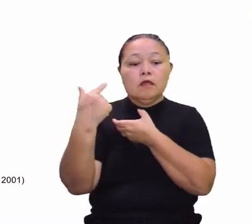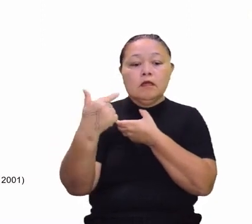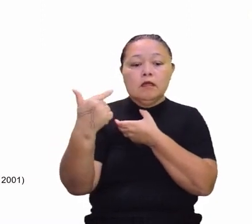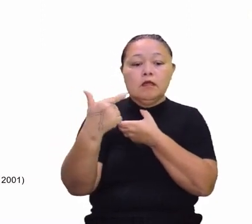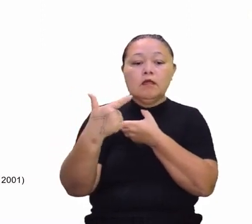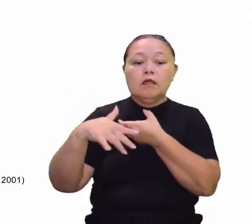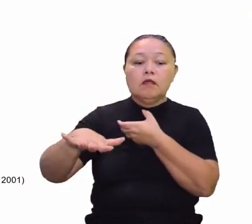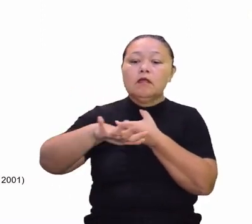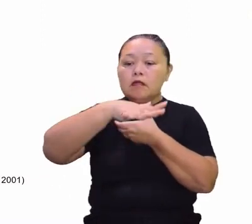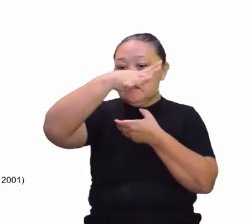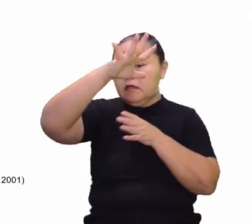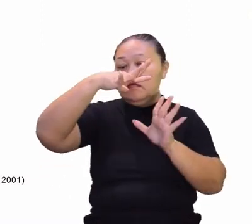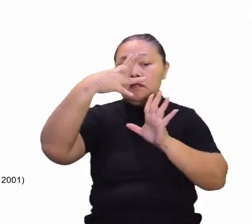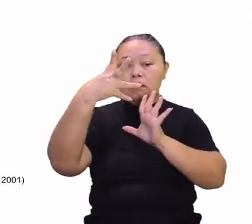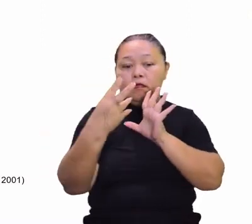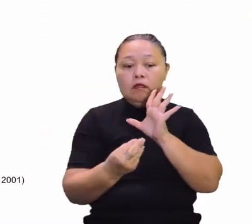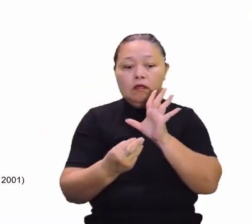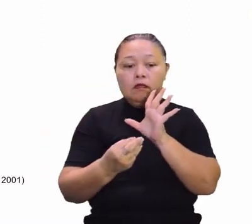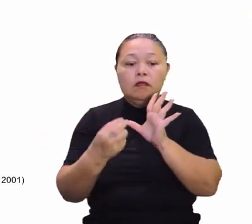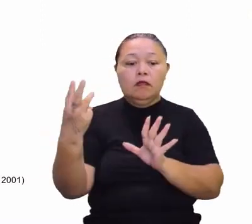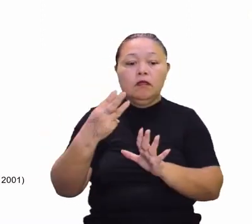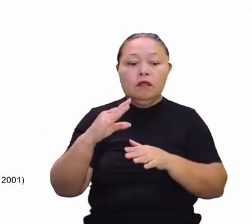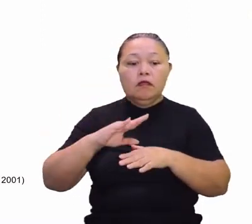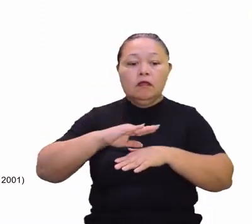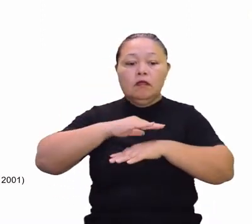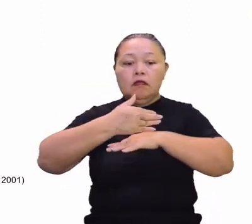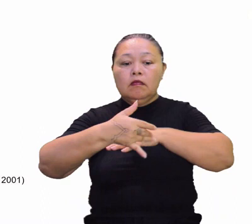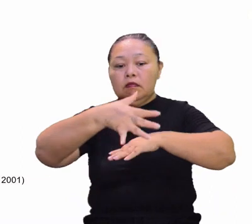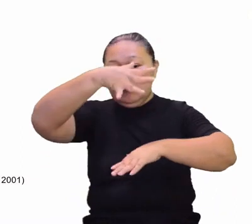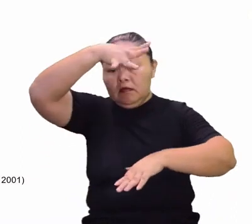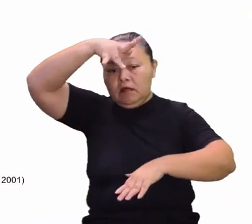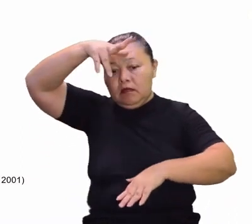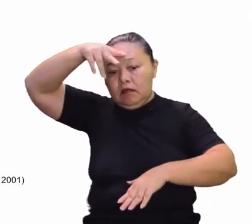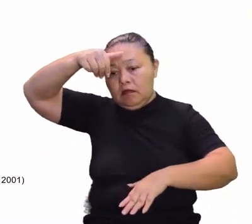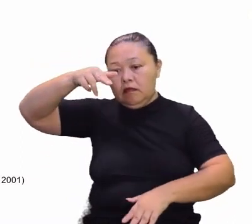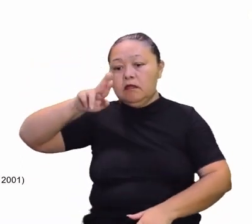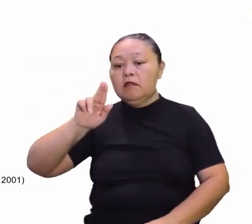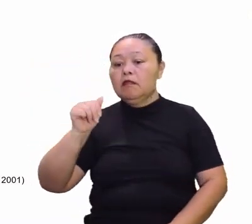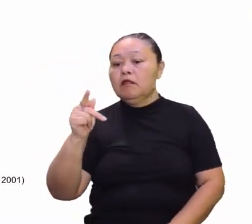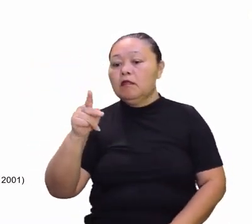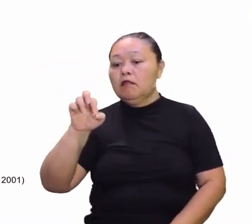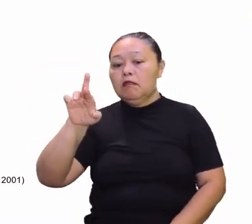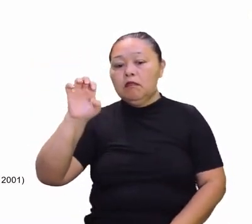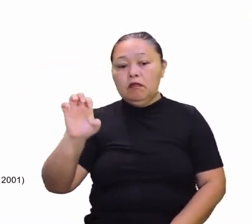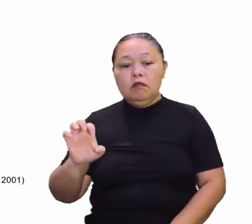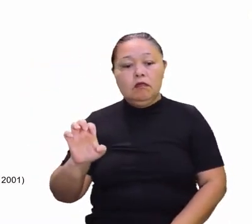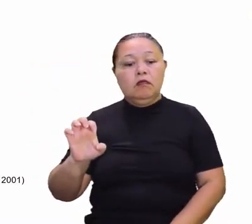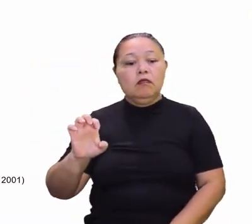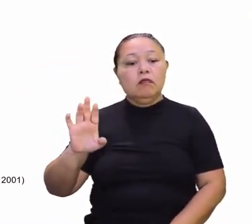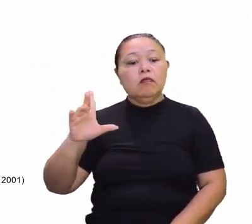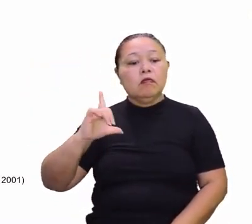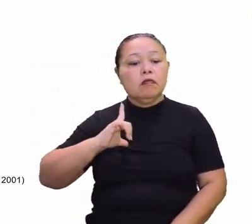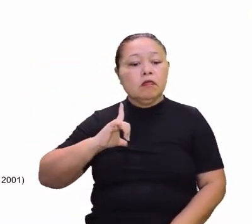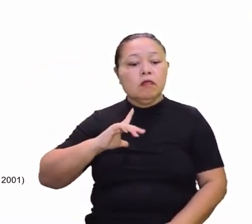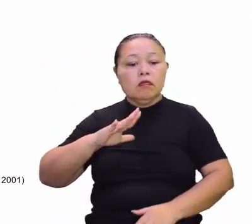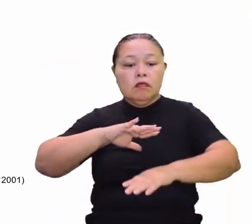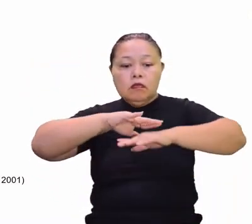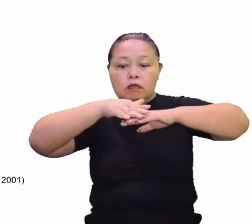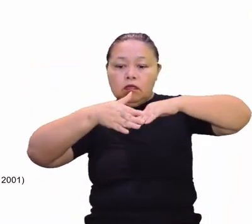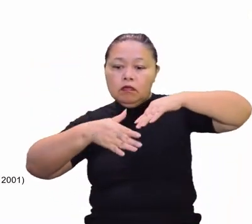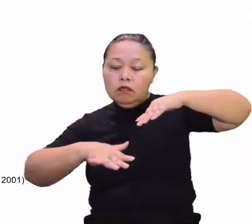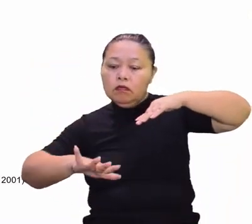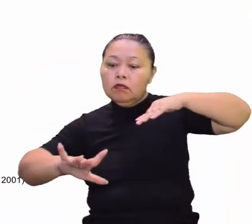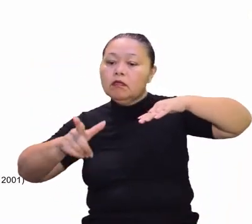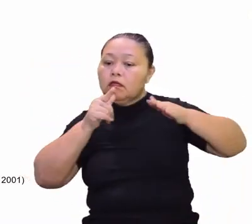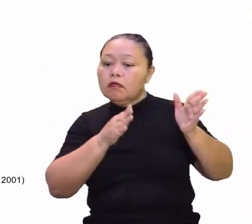2, planície amazônica. 3, Pantanal Mato Grossense do Guaporé. 4, depressão do